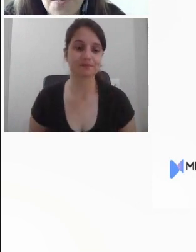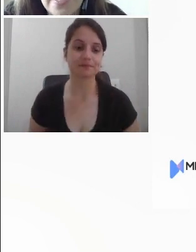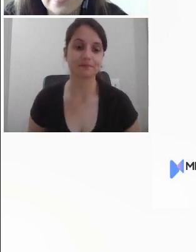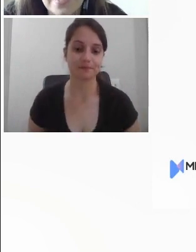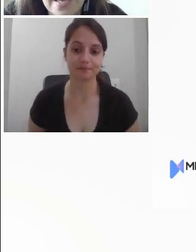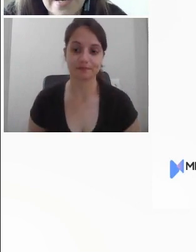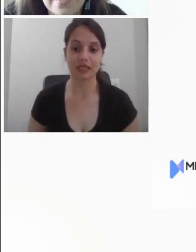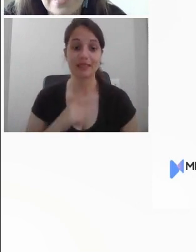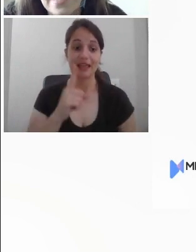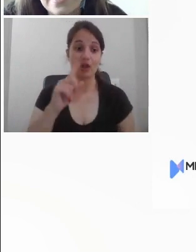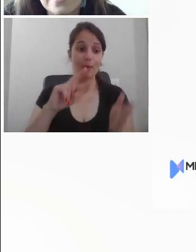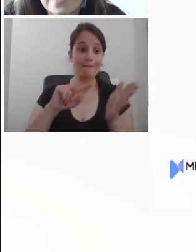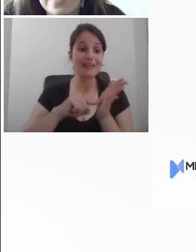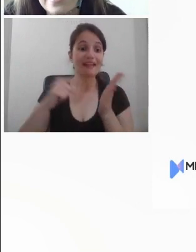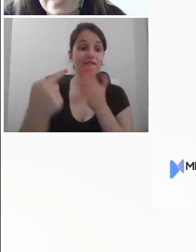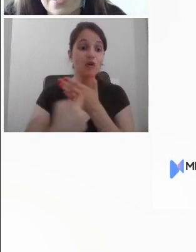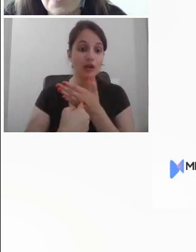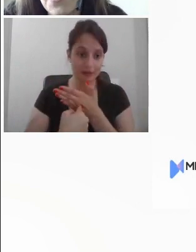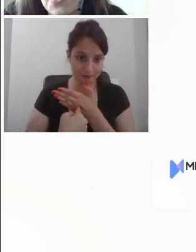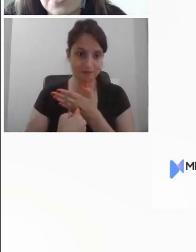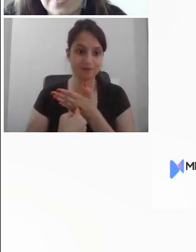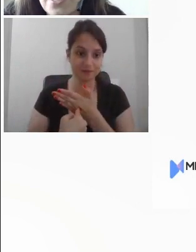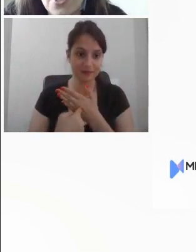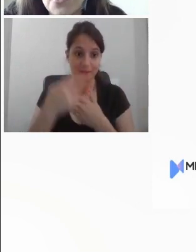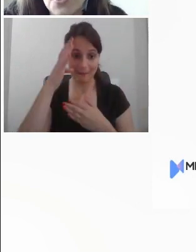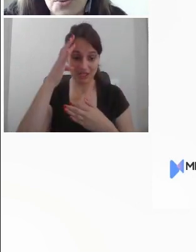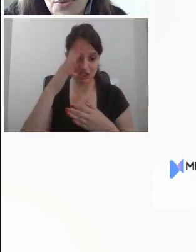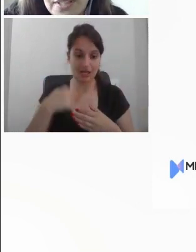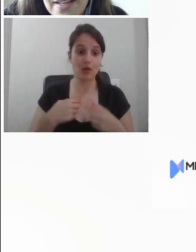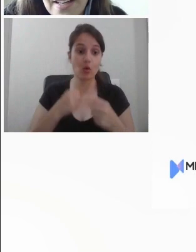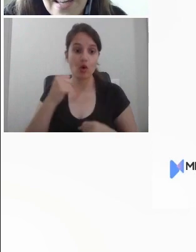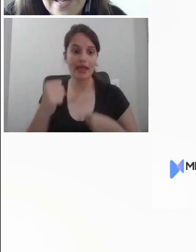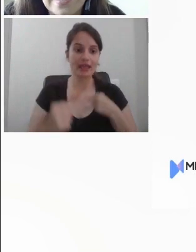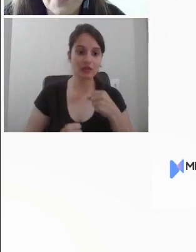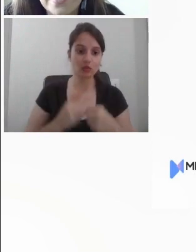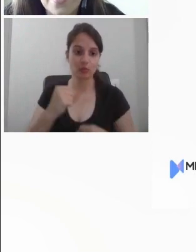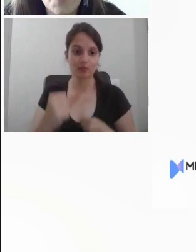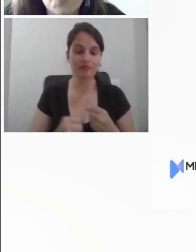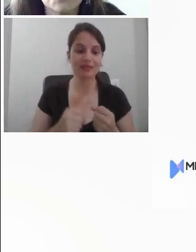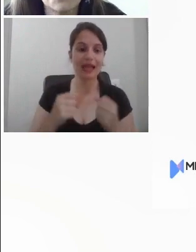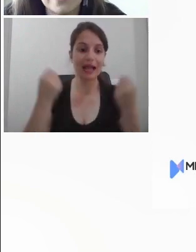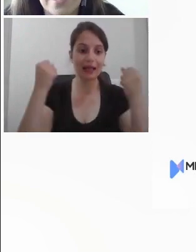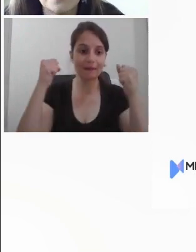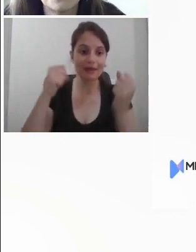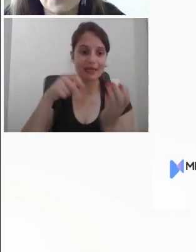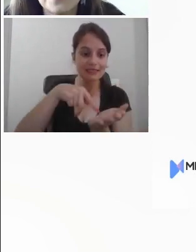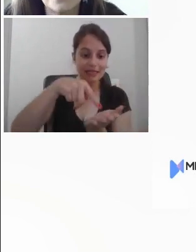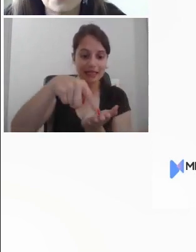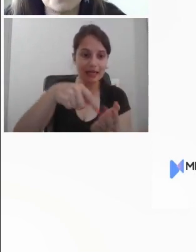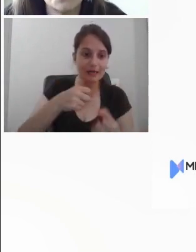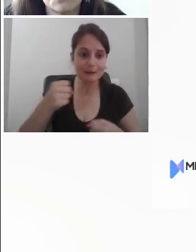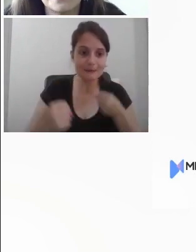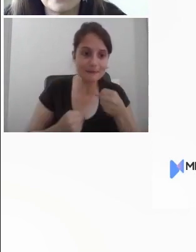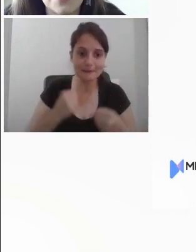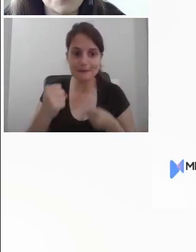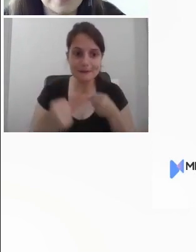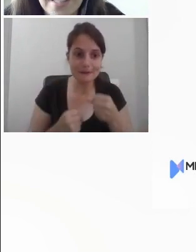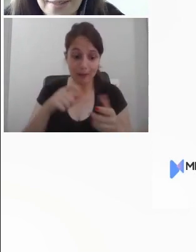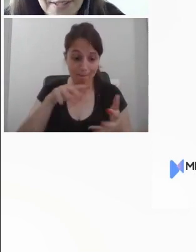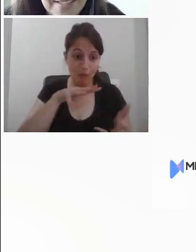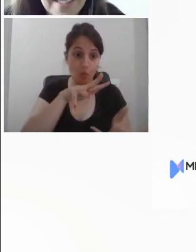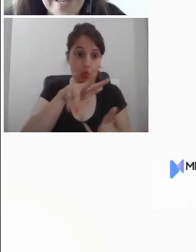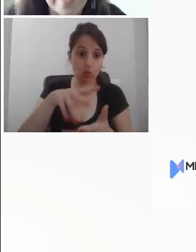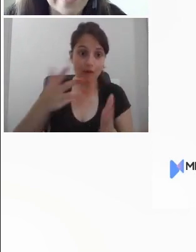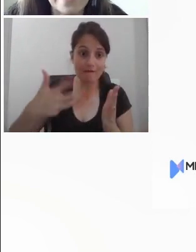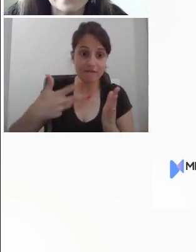gente tá numa esteira essa esteira tá lá numa velocidade absurda Então esse é o mundo ele tá numa velocidade absurda e a gente que